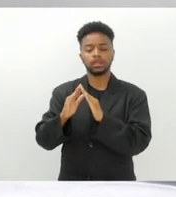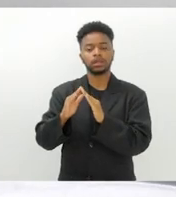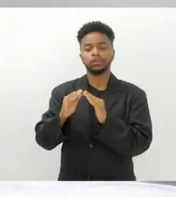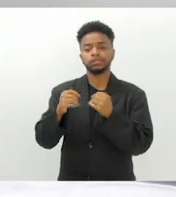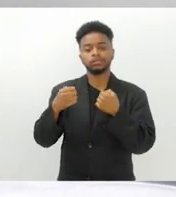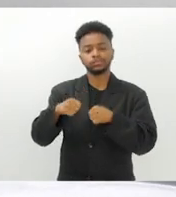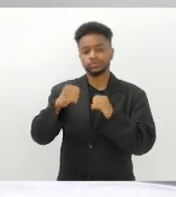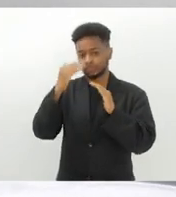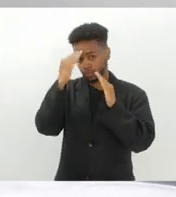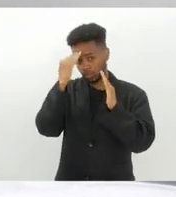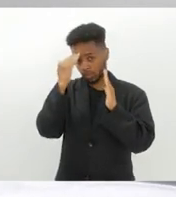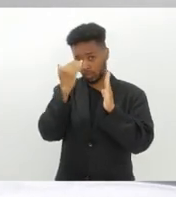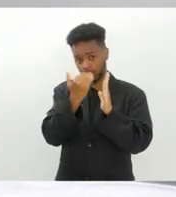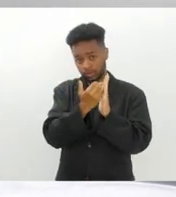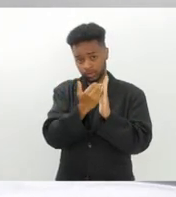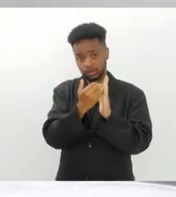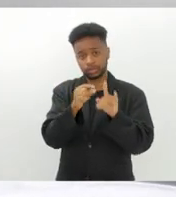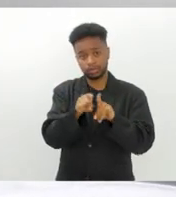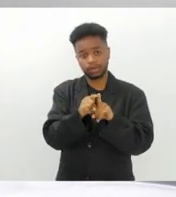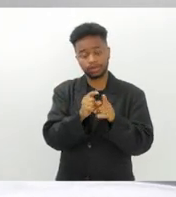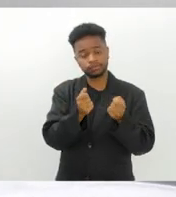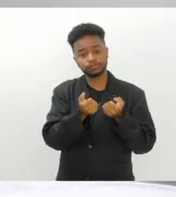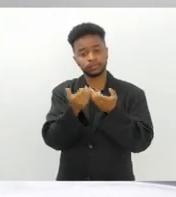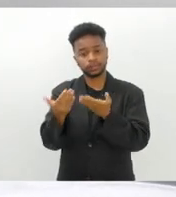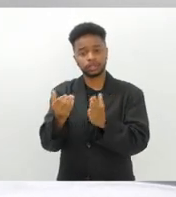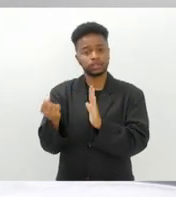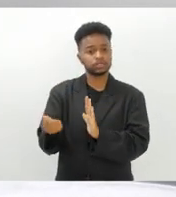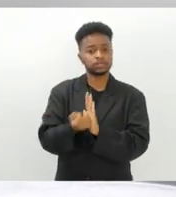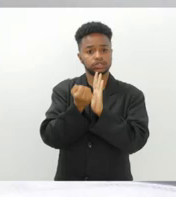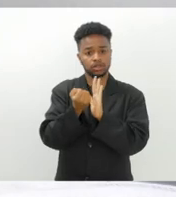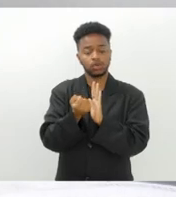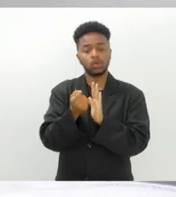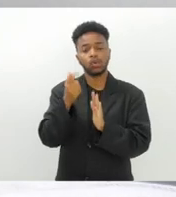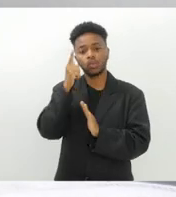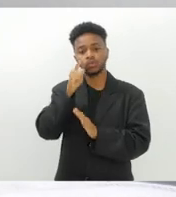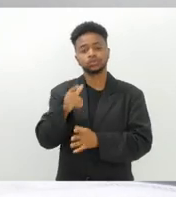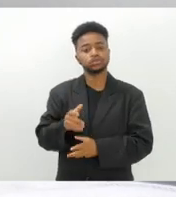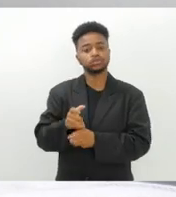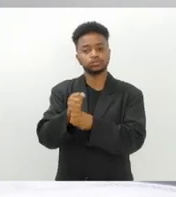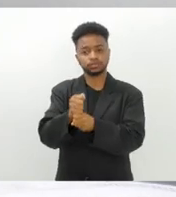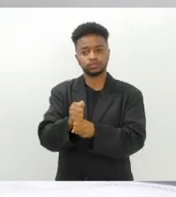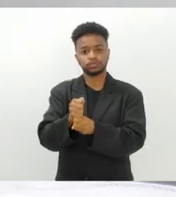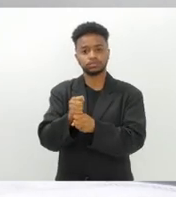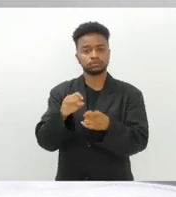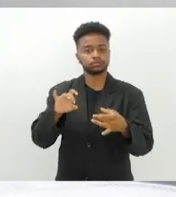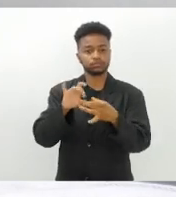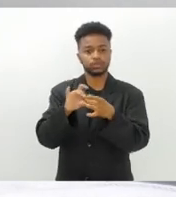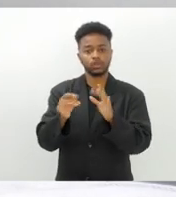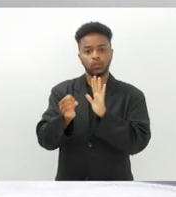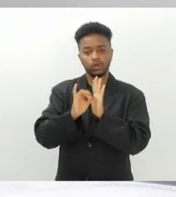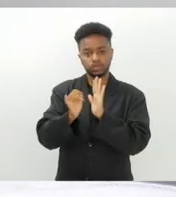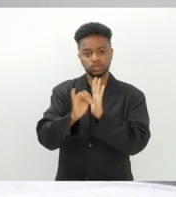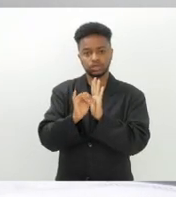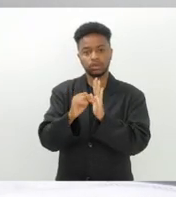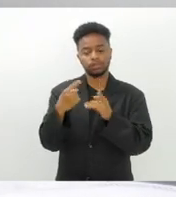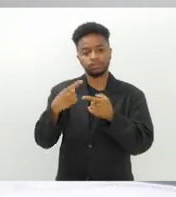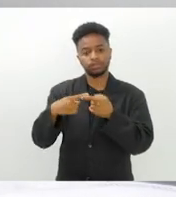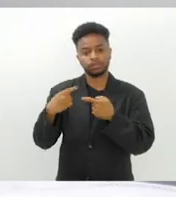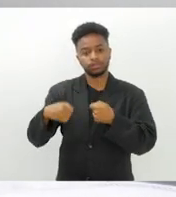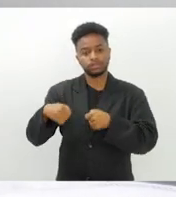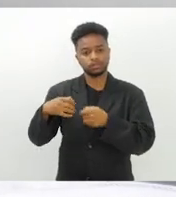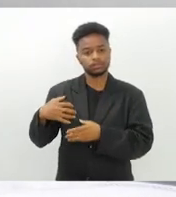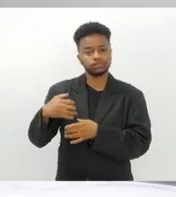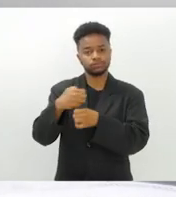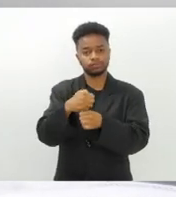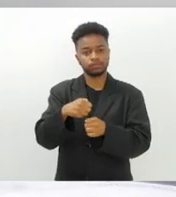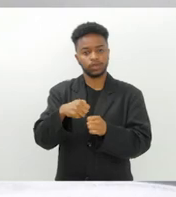tudo e ganham selo, que isso pontue para efeito do edital, que conte pontos